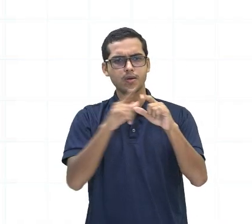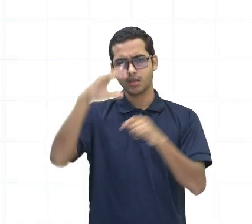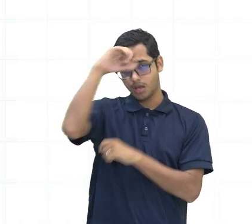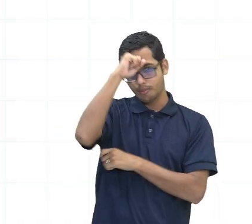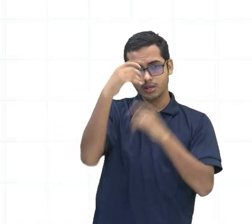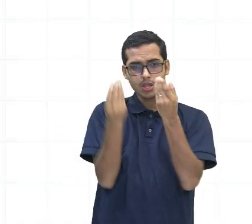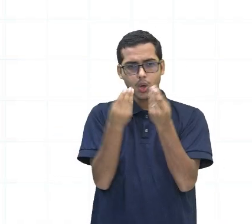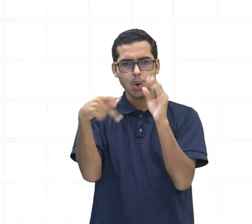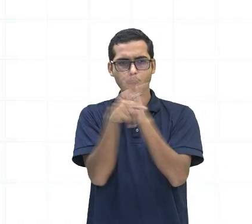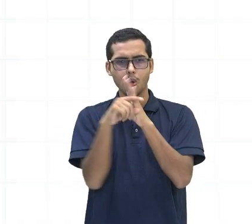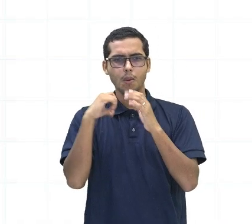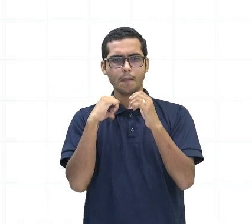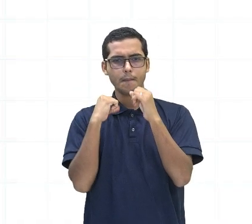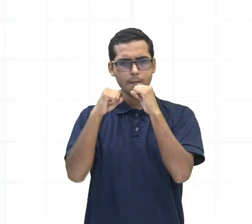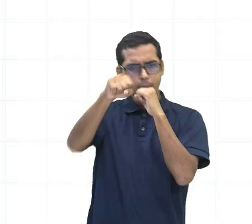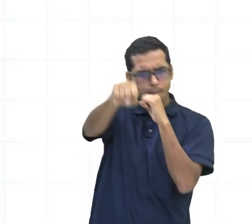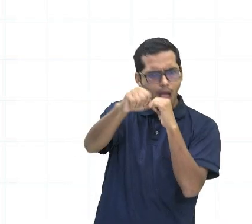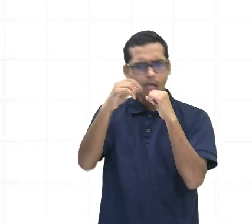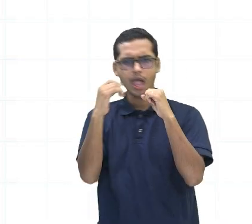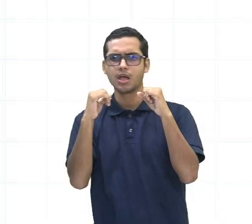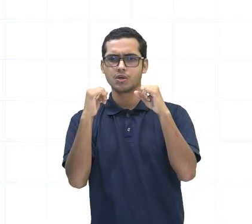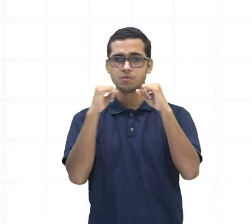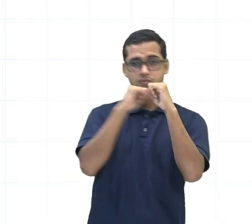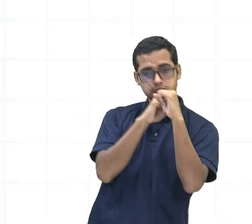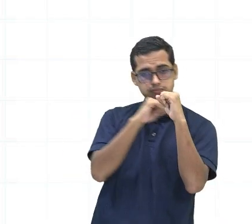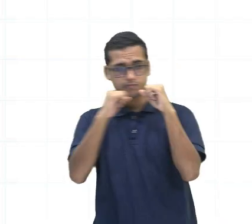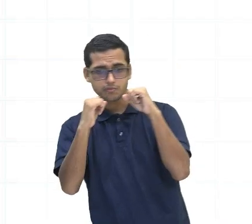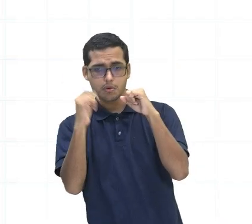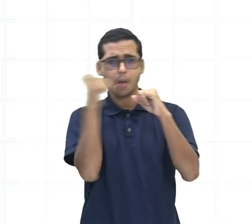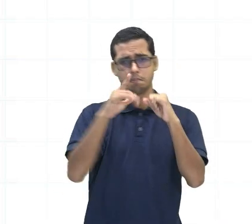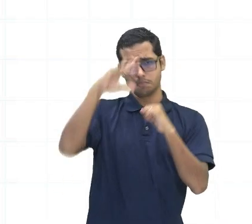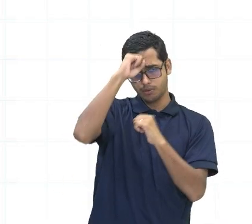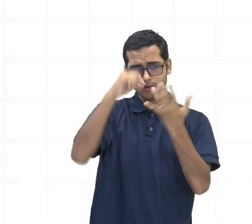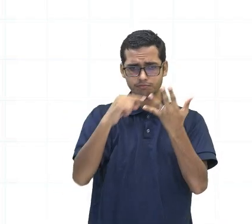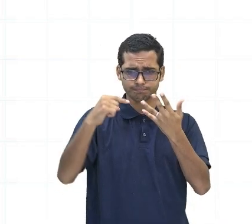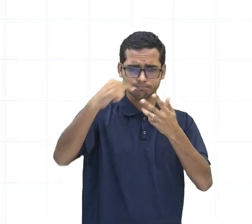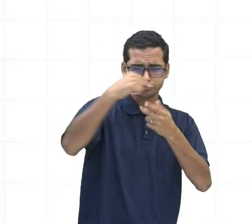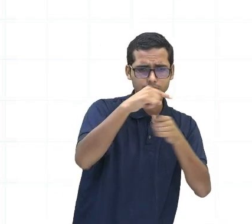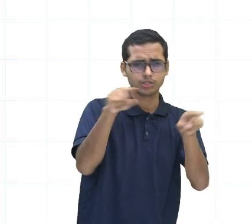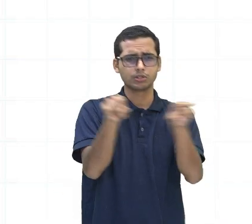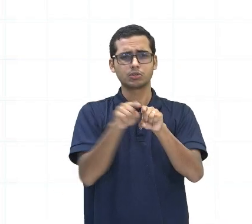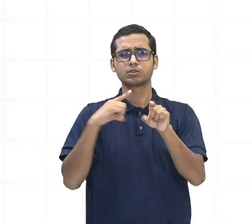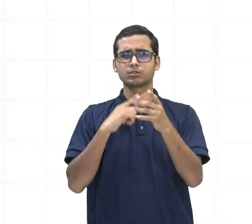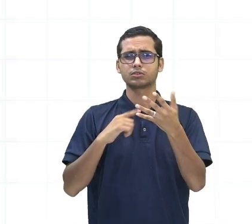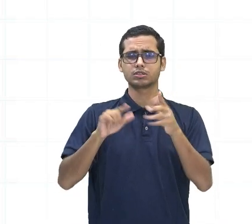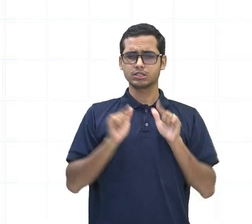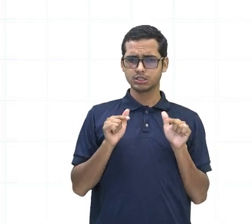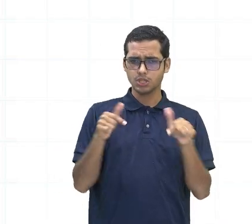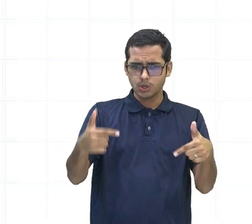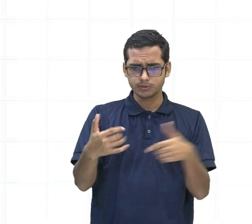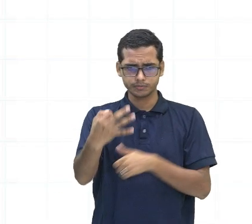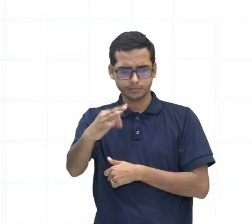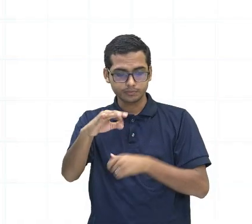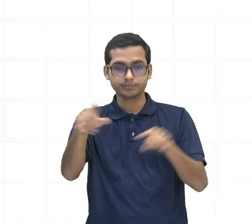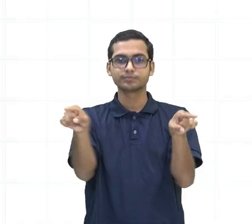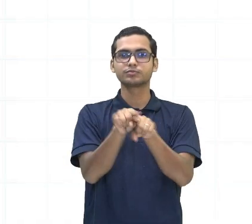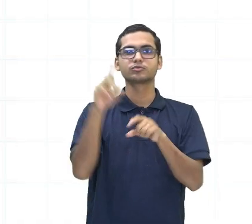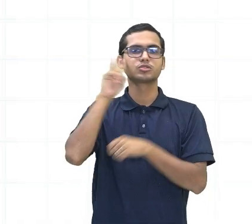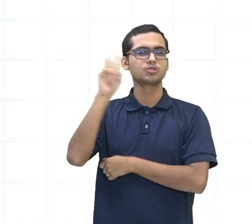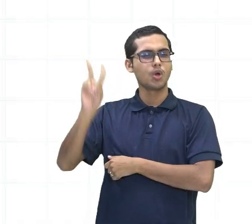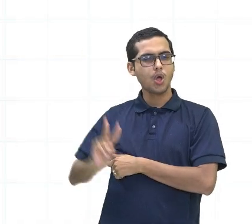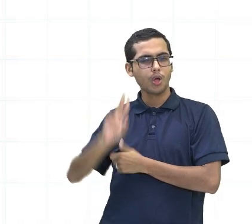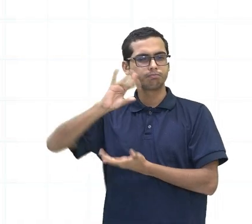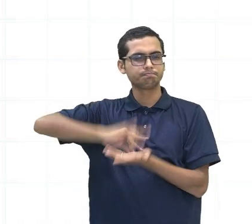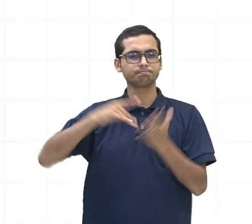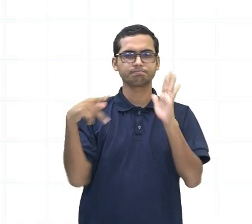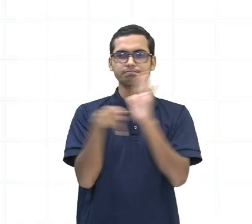uma luta que é mais feita ali no solo. E para que a gente relembre aí a parte histórica, né, dessa